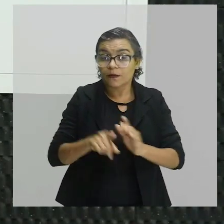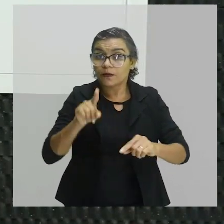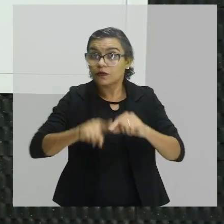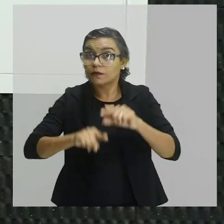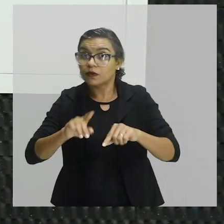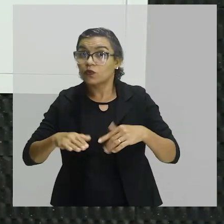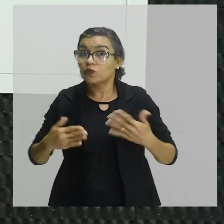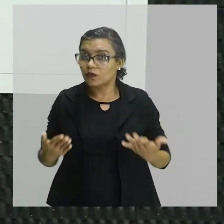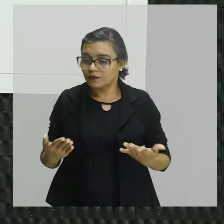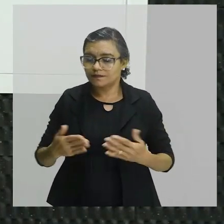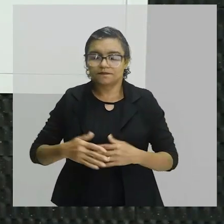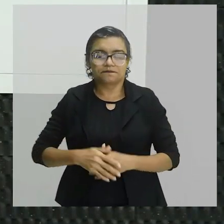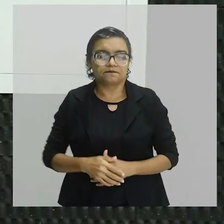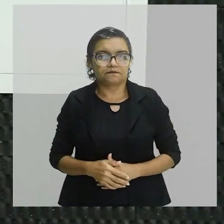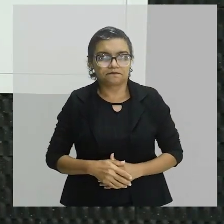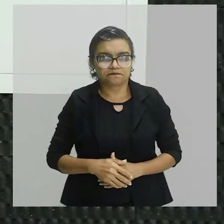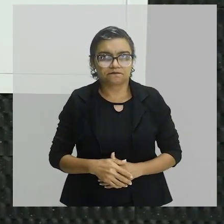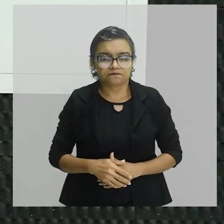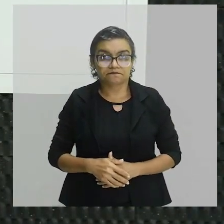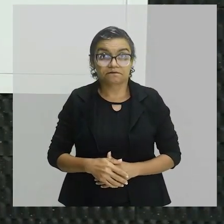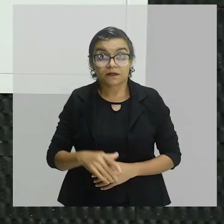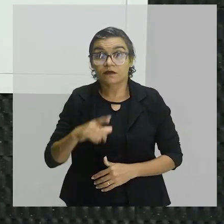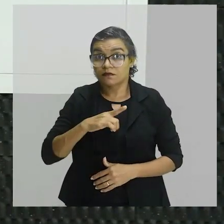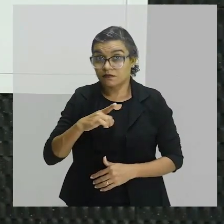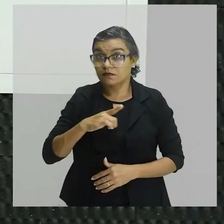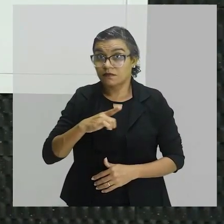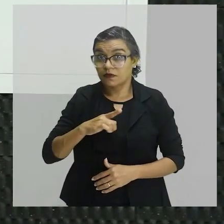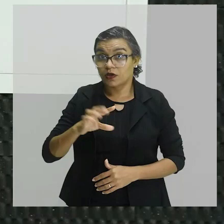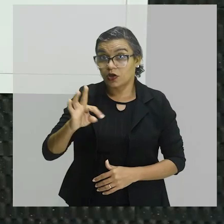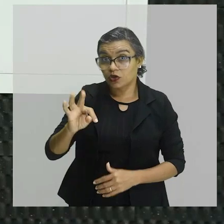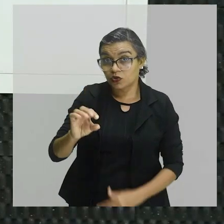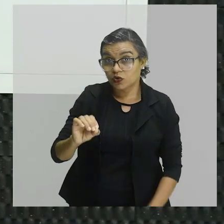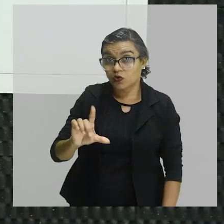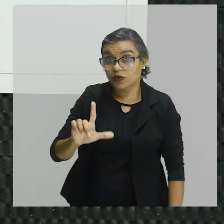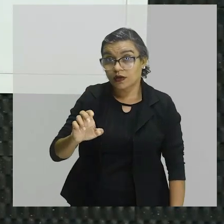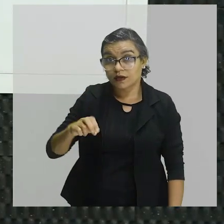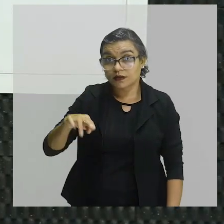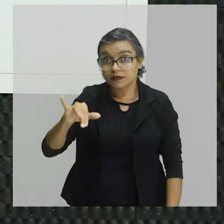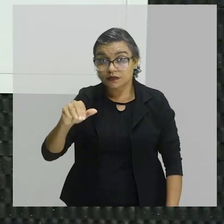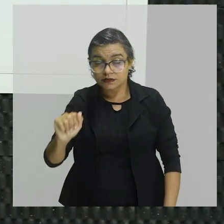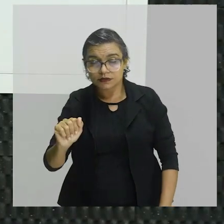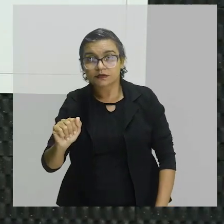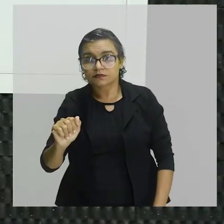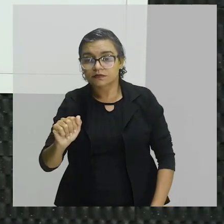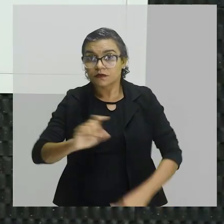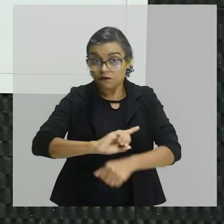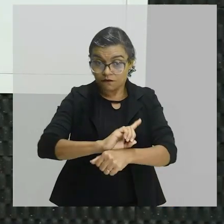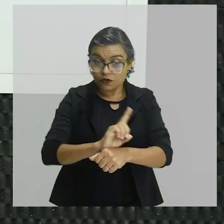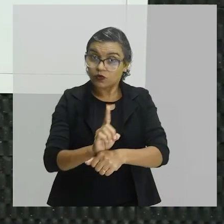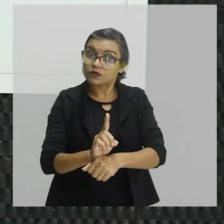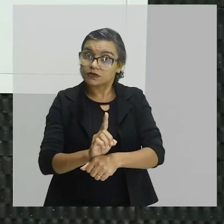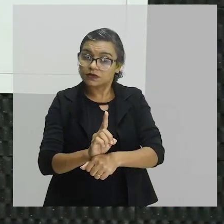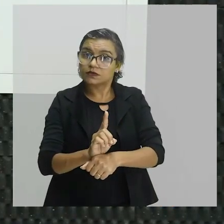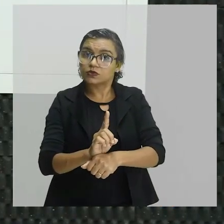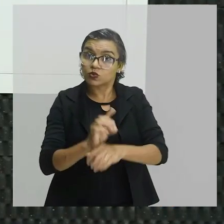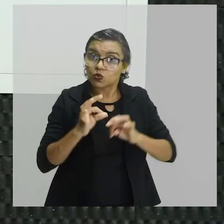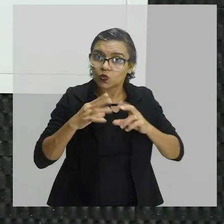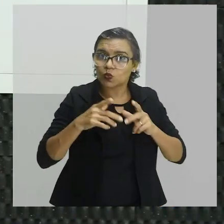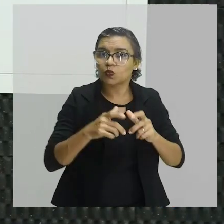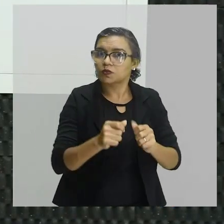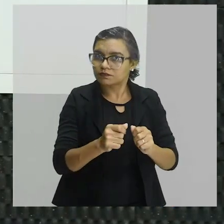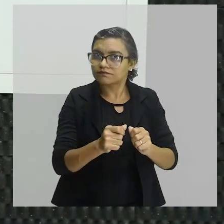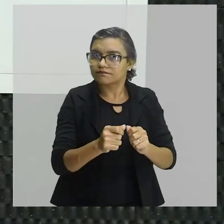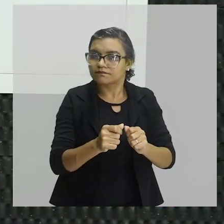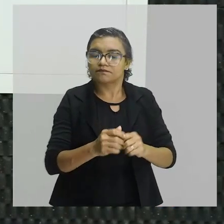vamos lá, né? Então, é o seguinte, a tolerância, né? Então, eu vou colocar aqui, essa é a velocidade total, tá ok?